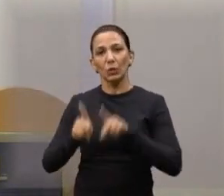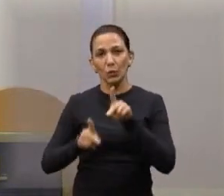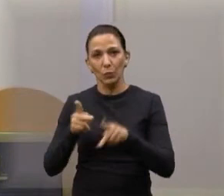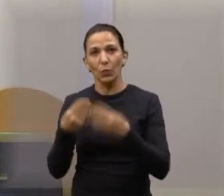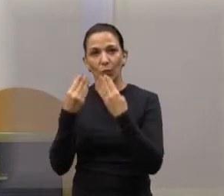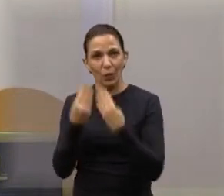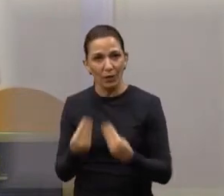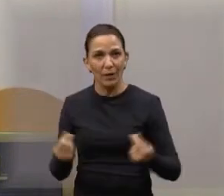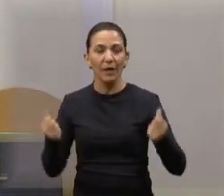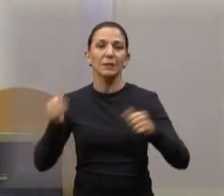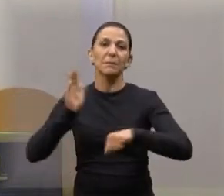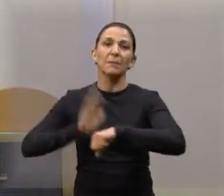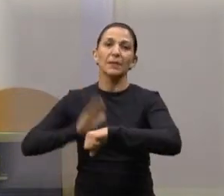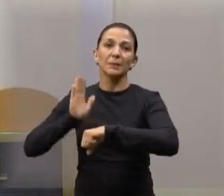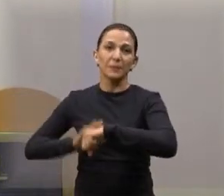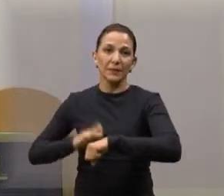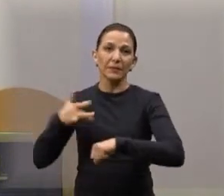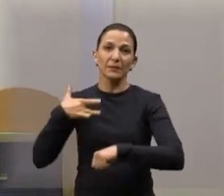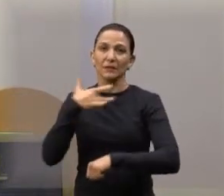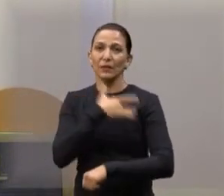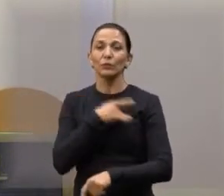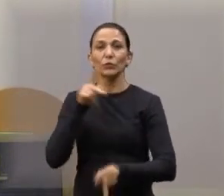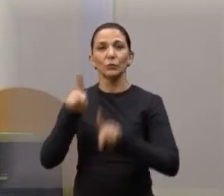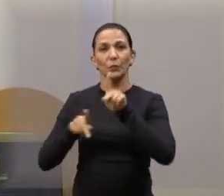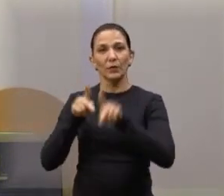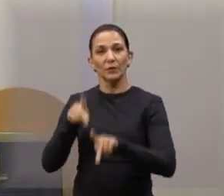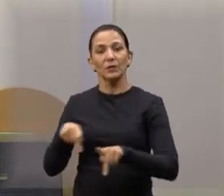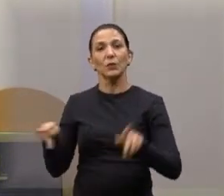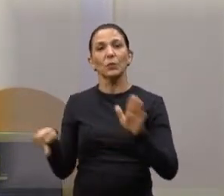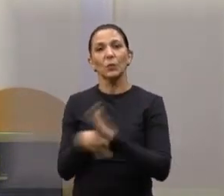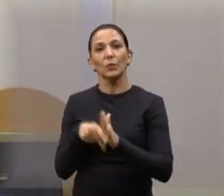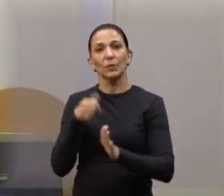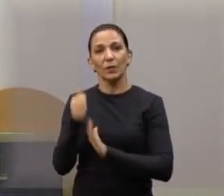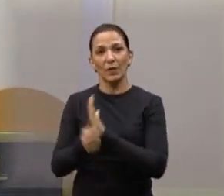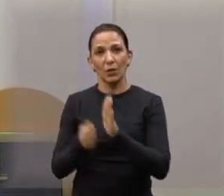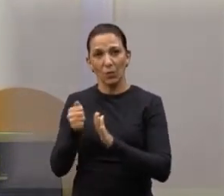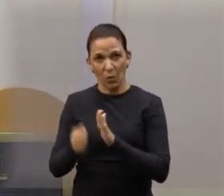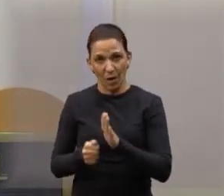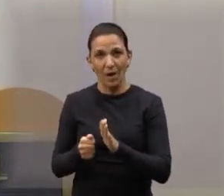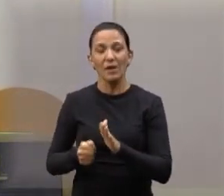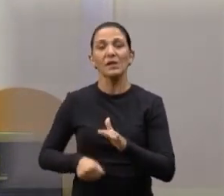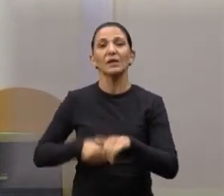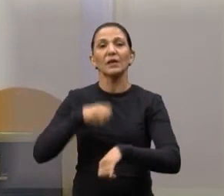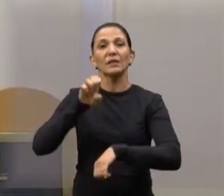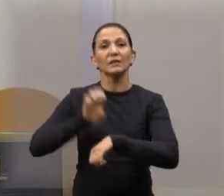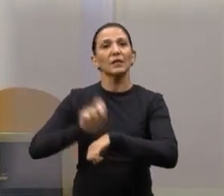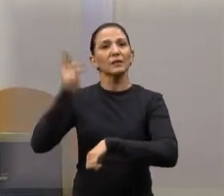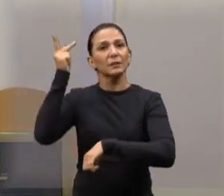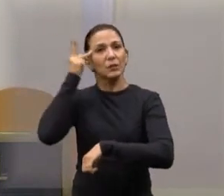trazer alento, venha trazer saúde à população de Araraquara, de São Paulo e do Brasil.